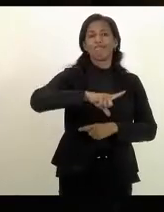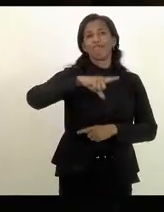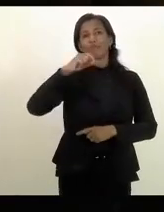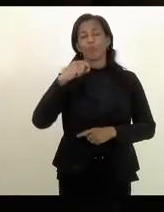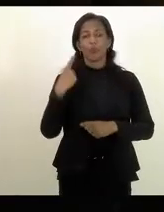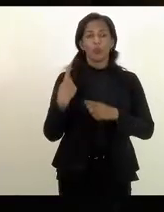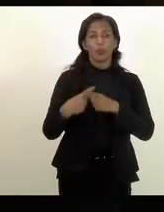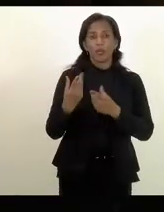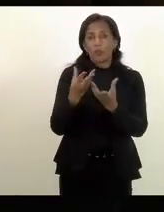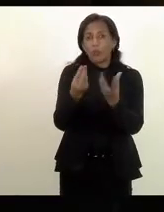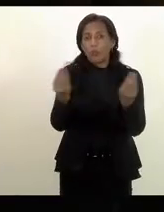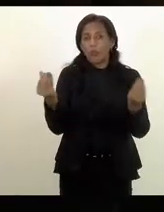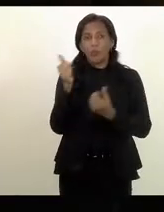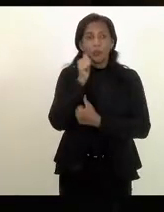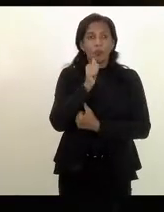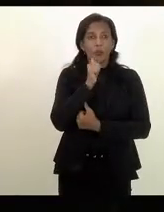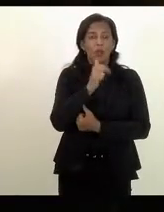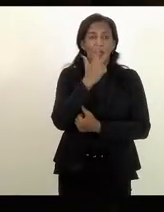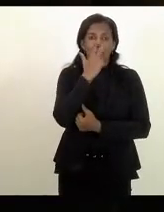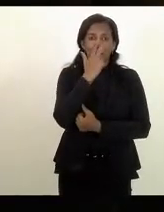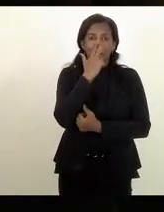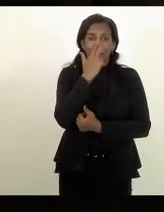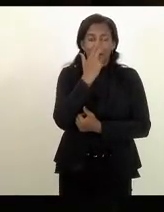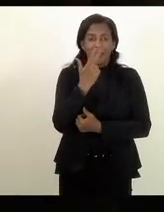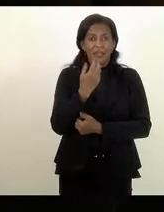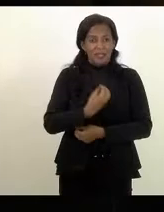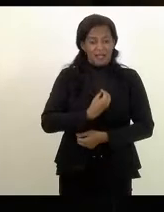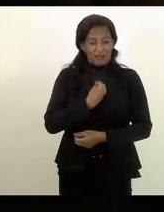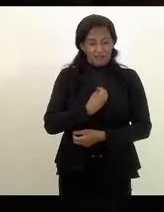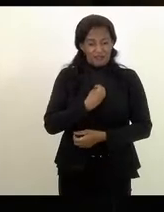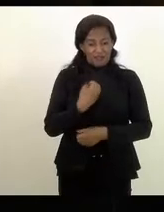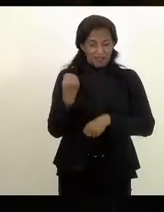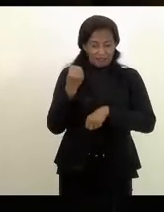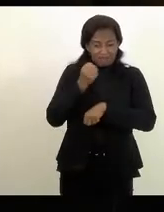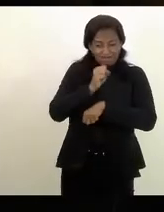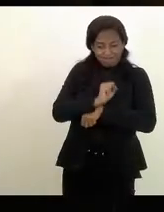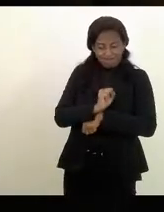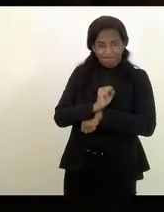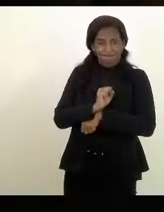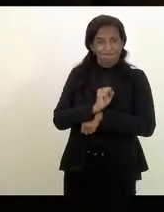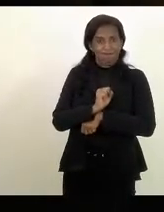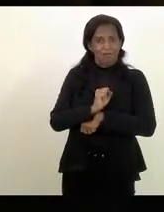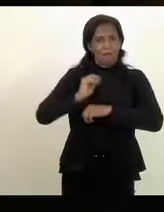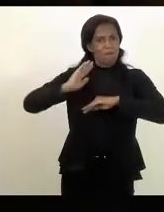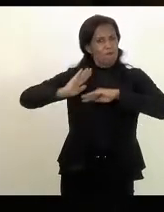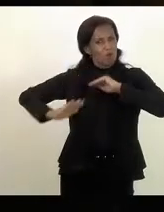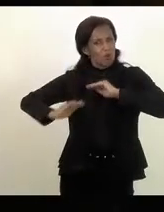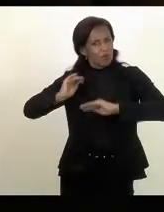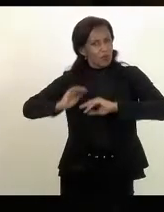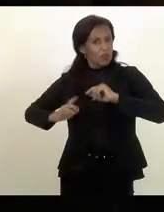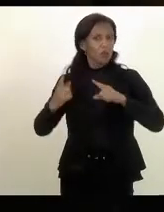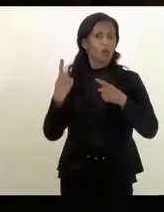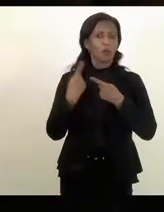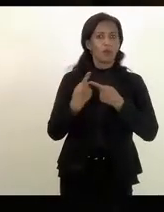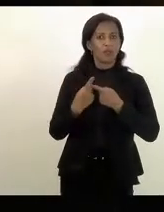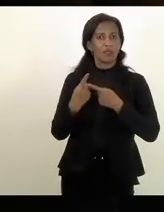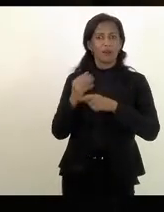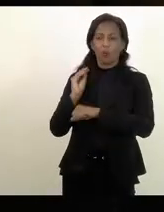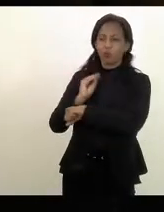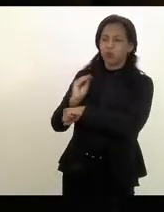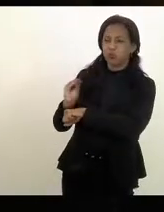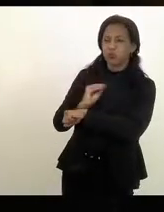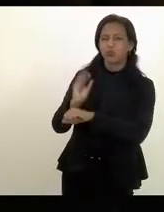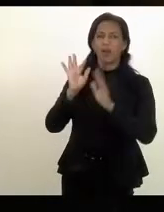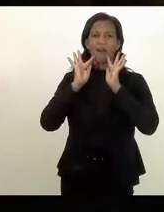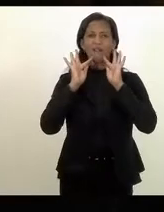acabaram abdicando da vida laboral da vida profissional justamente para cuidar da casa